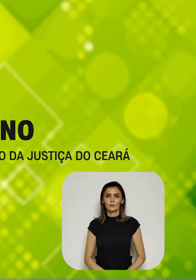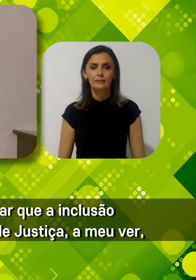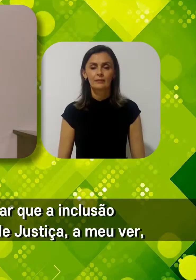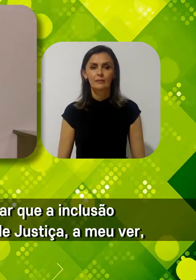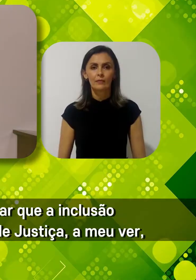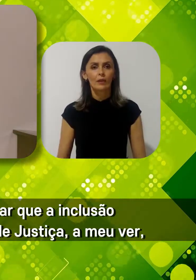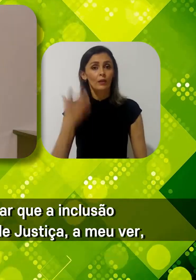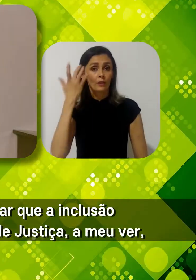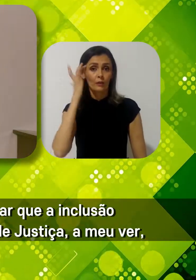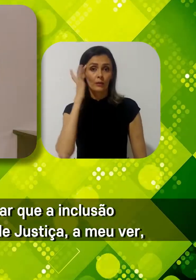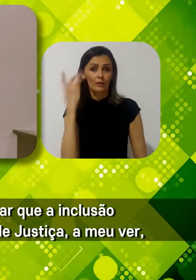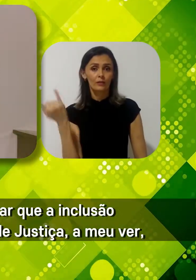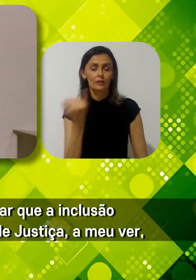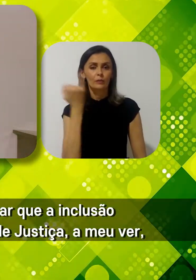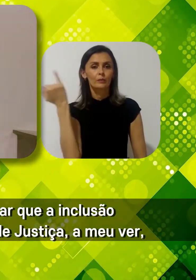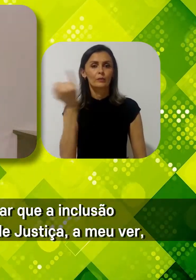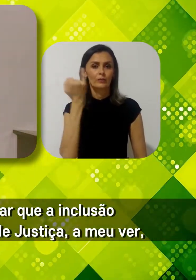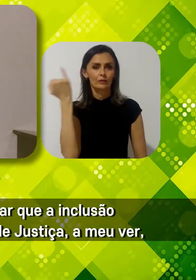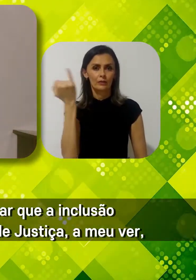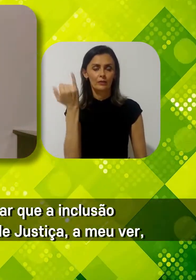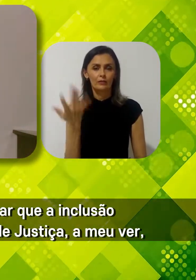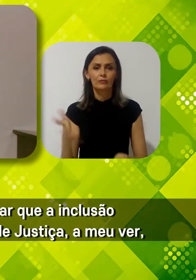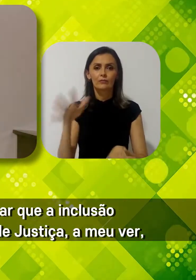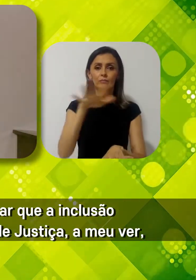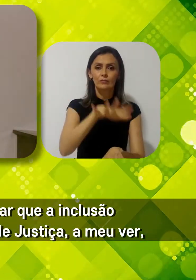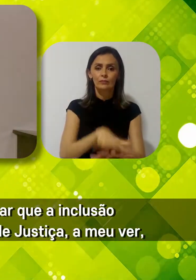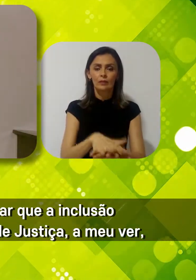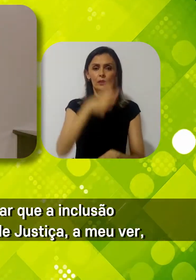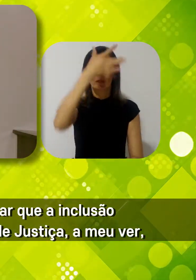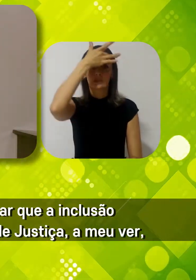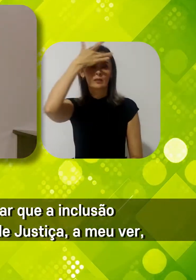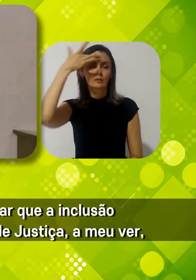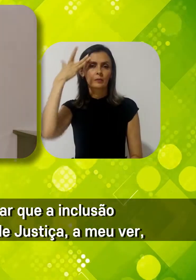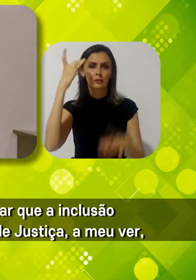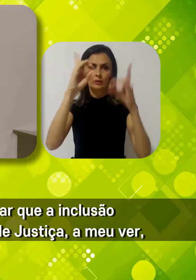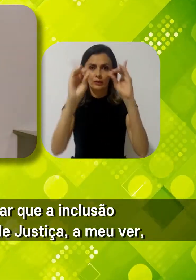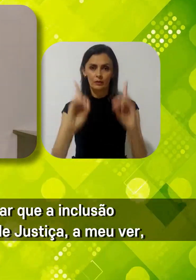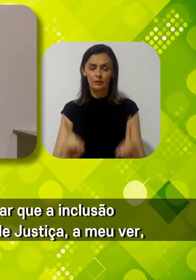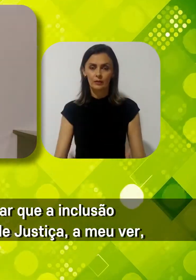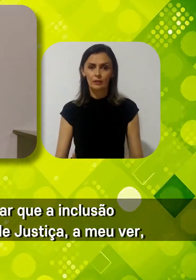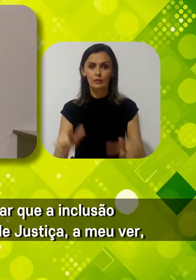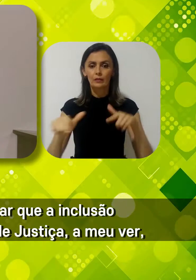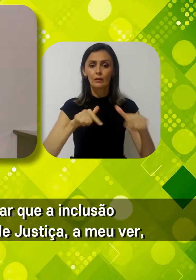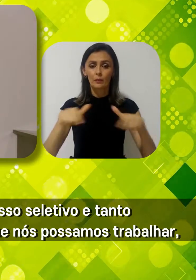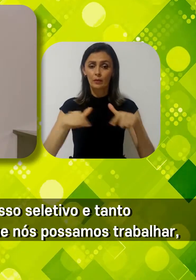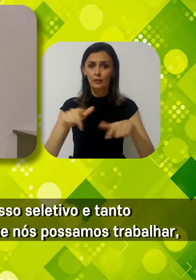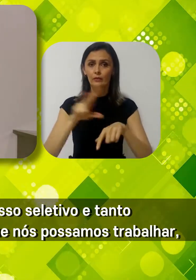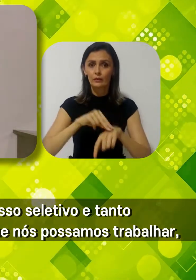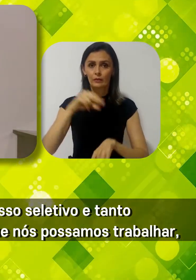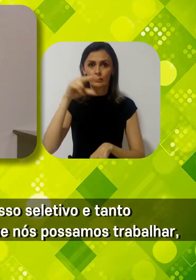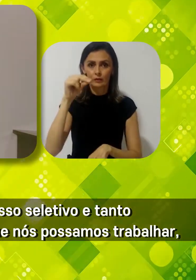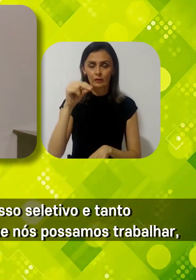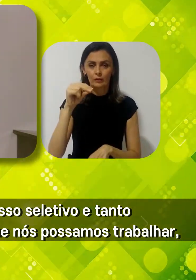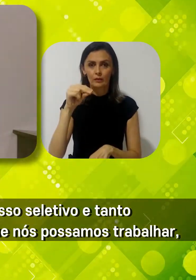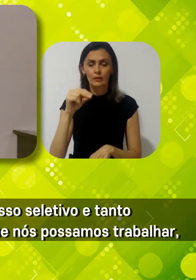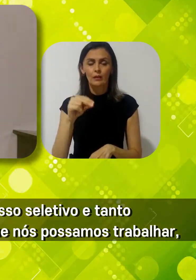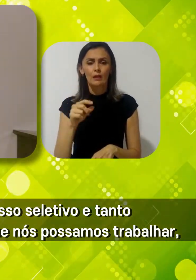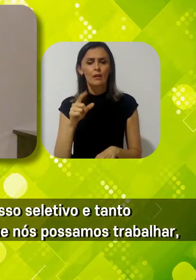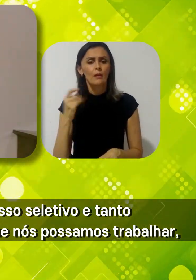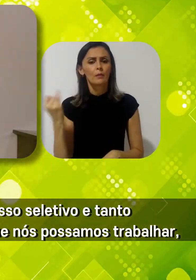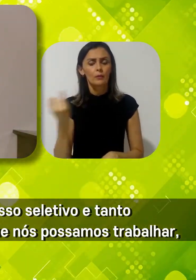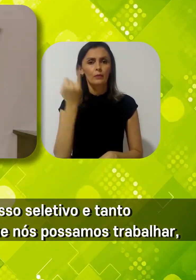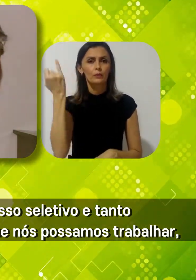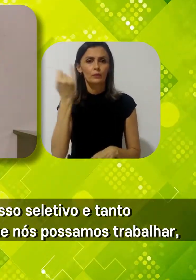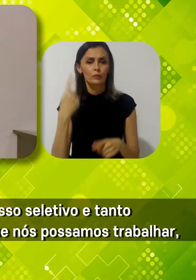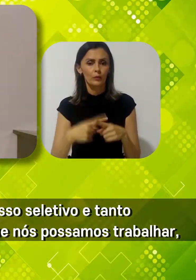Eu gostaria de ressaltar que a inclusão do deficiente no Tribunal de Justiça, a meu ver, vai muito